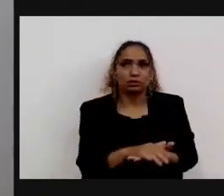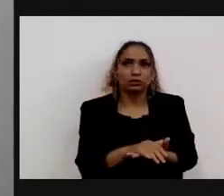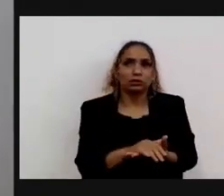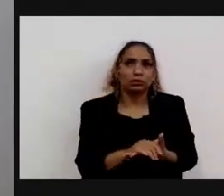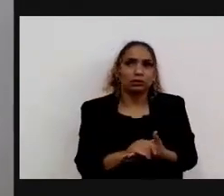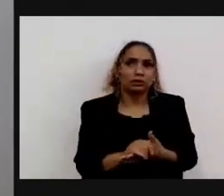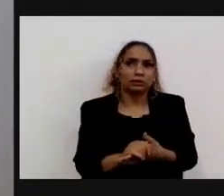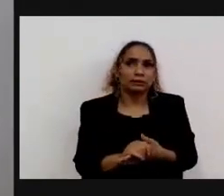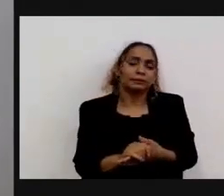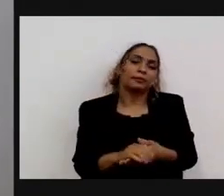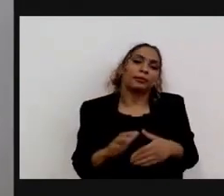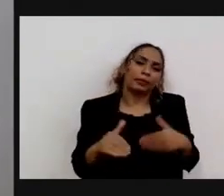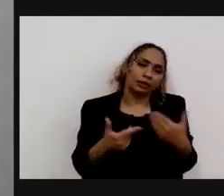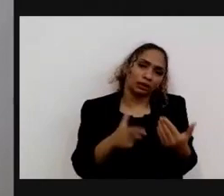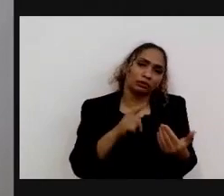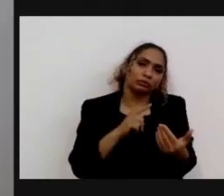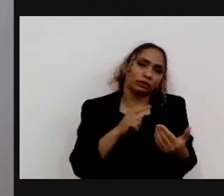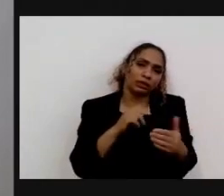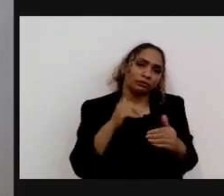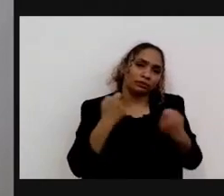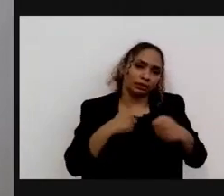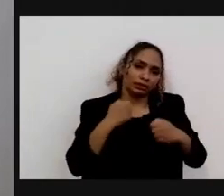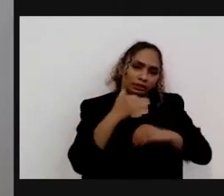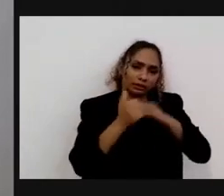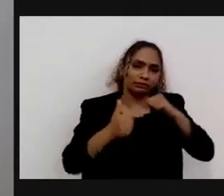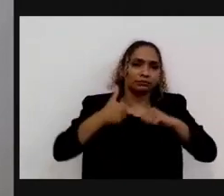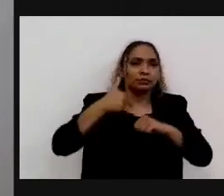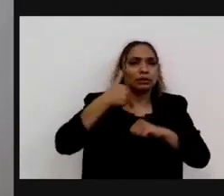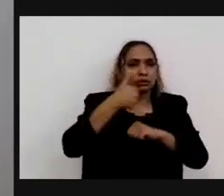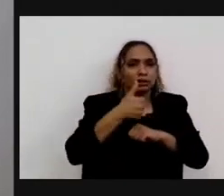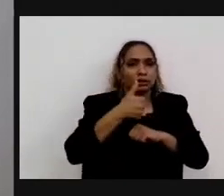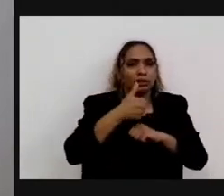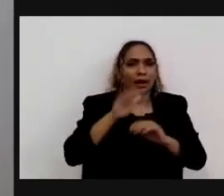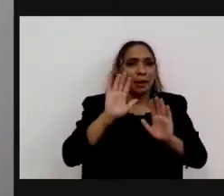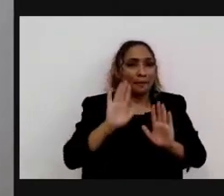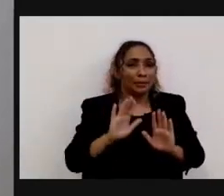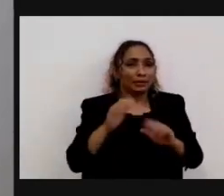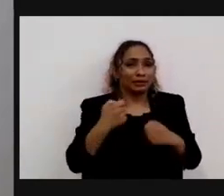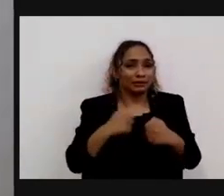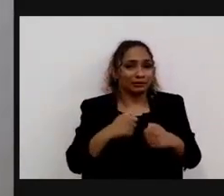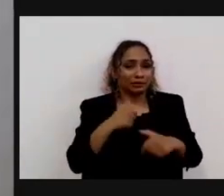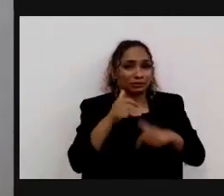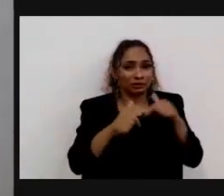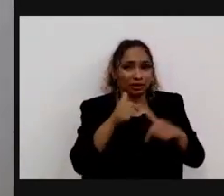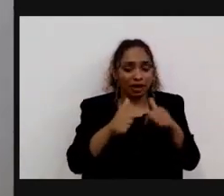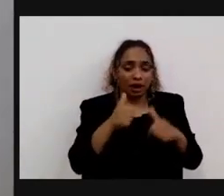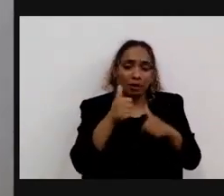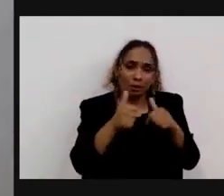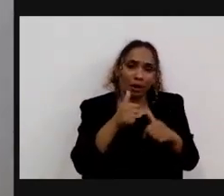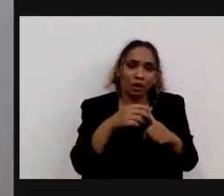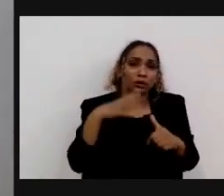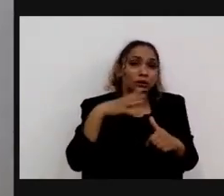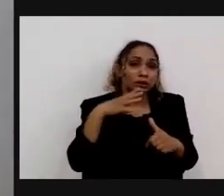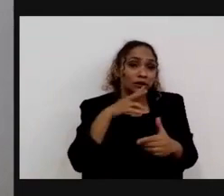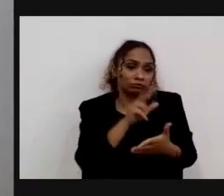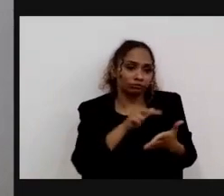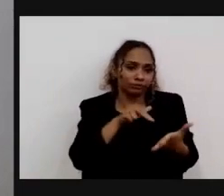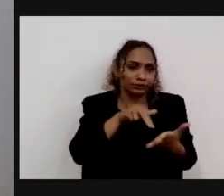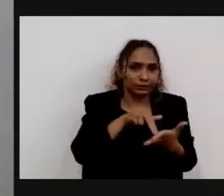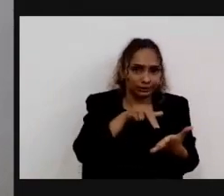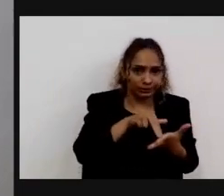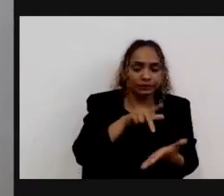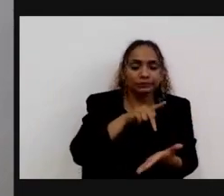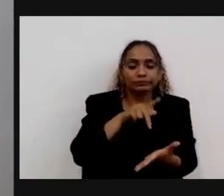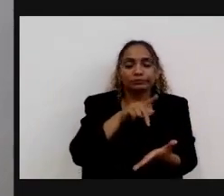Claro tem muito para melhorar mas eu acho que é uma iniciativa muito legal sofre resistências como